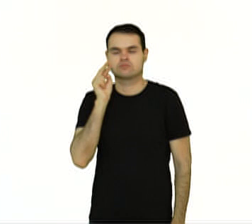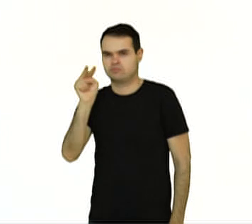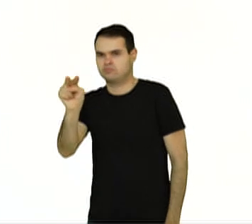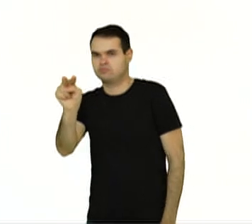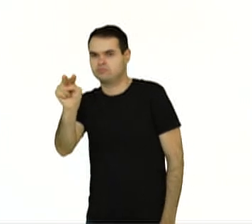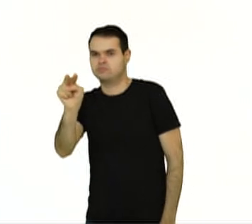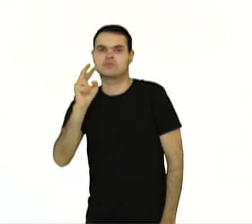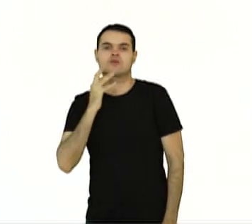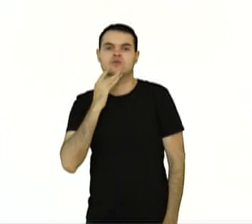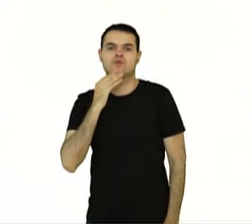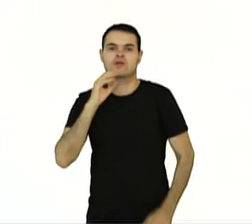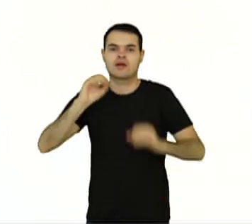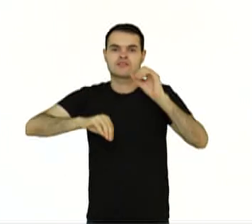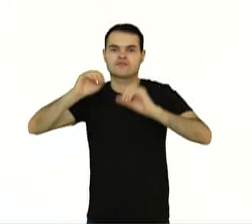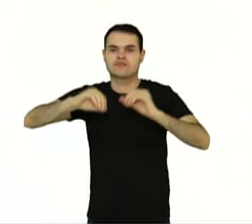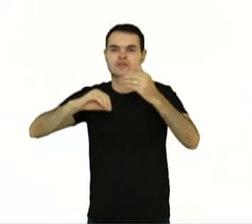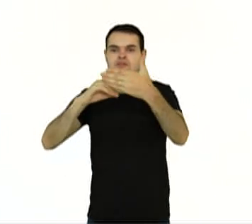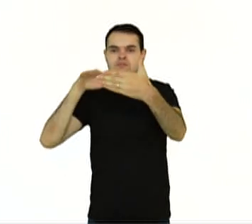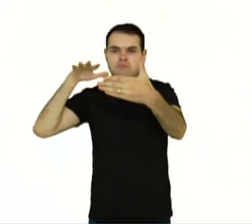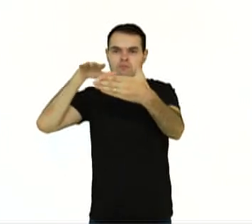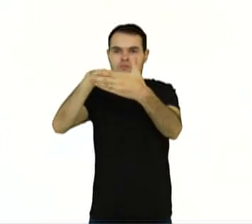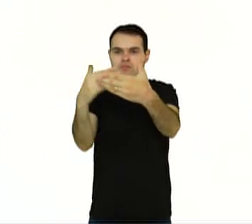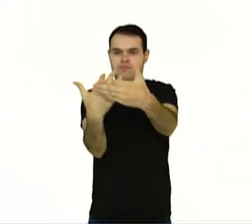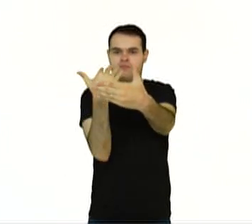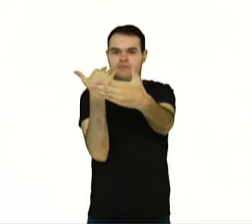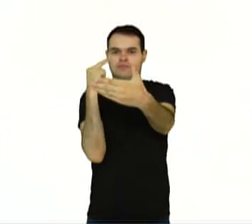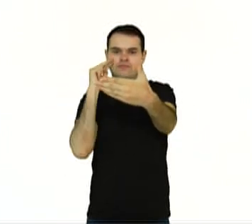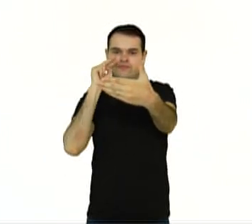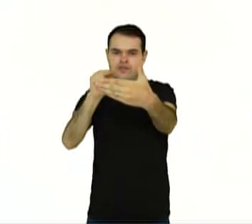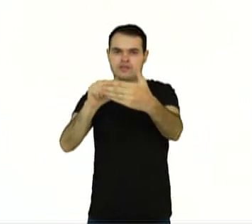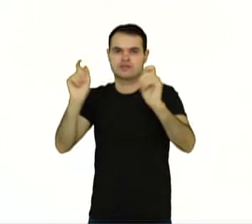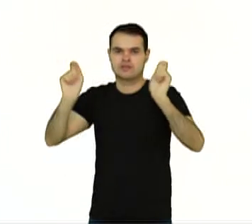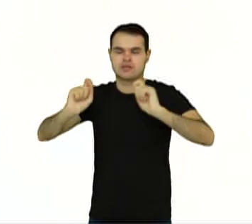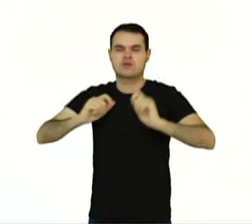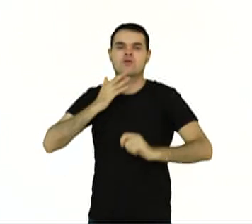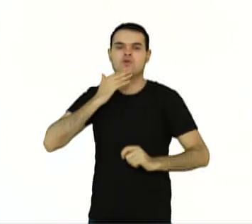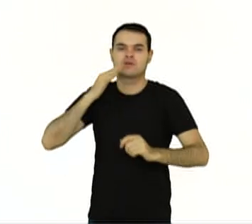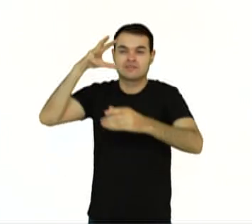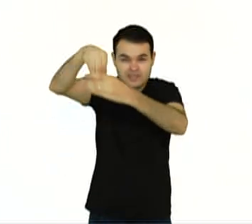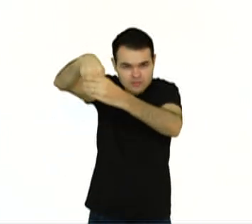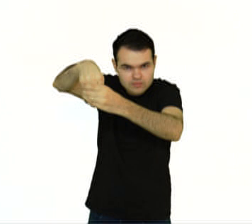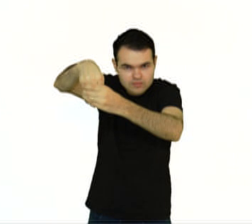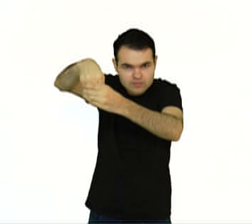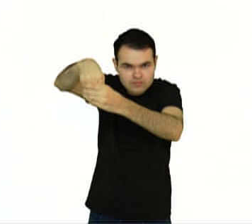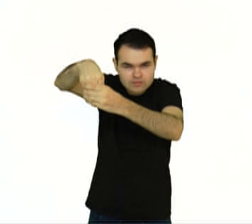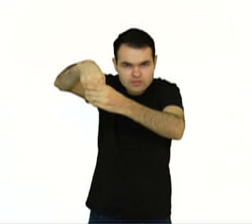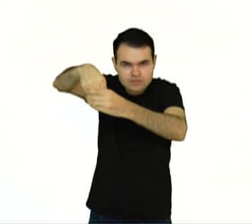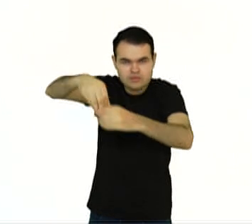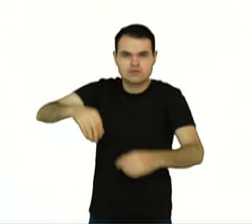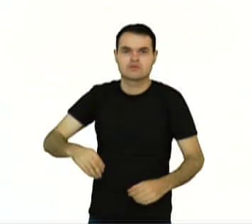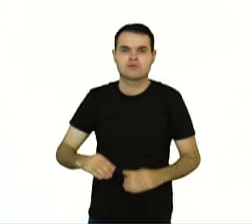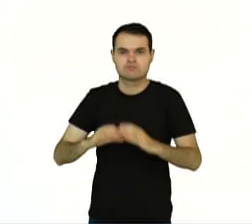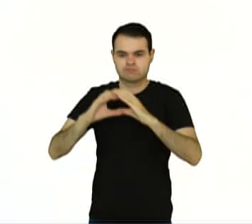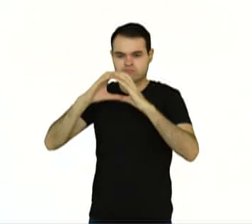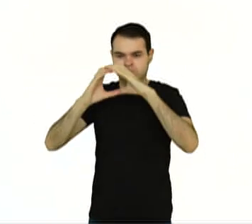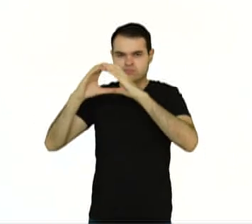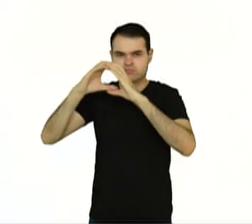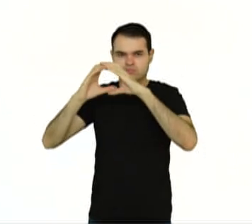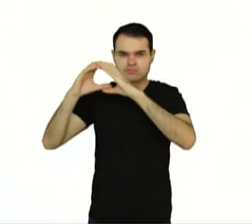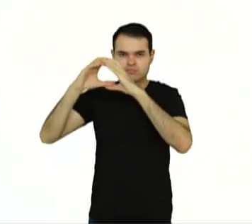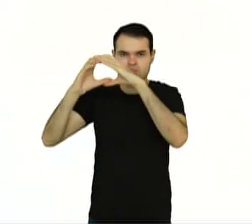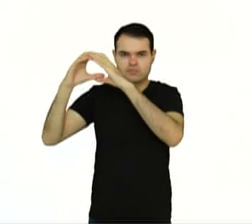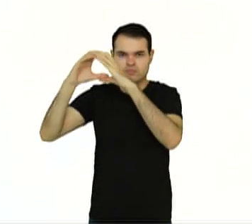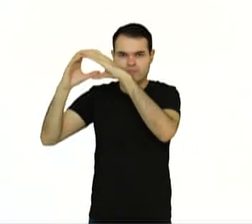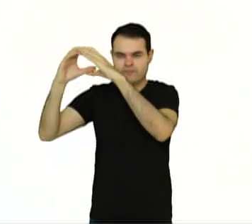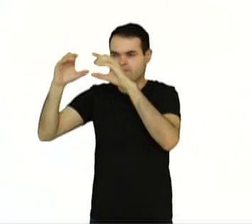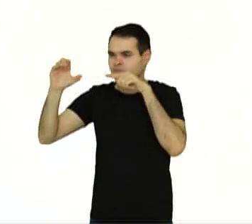estar observando. Essa mesma caracterização colorida você consegue ver na parte interna, seja de um CD-ROM ou de um DVD-ROM, onde você